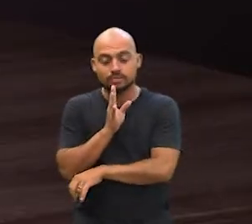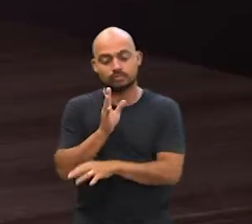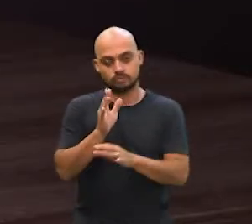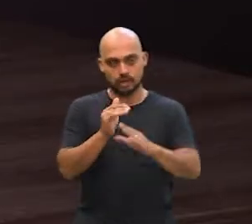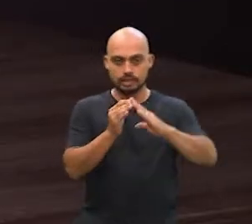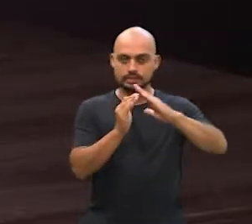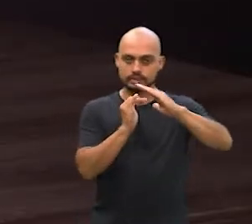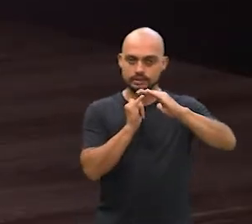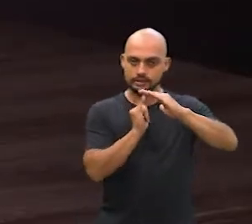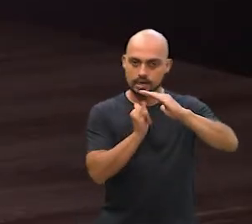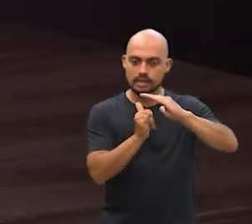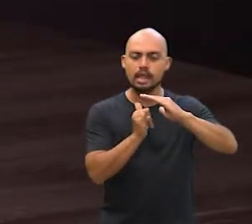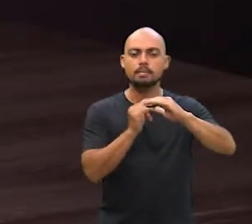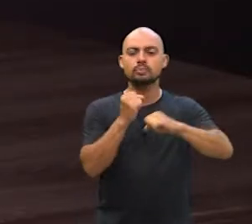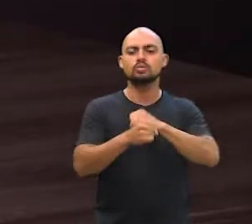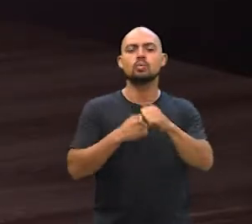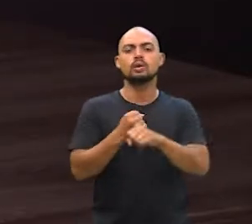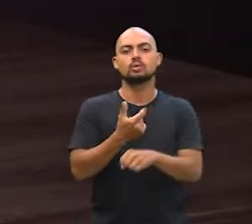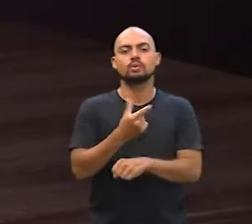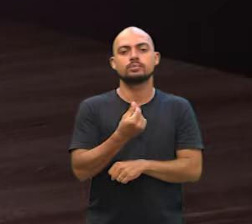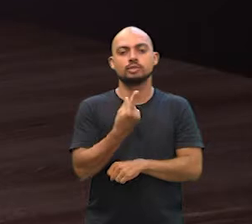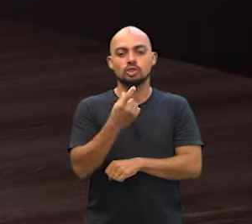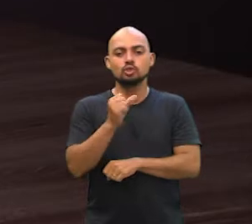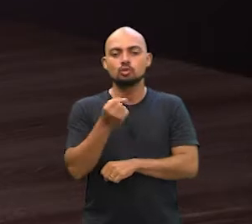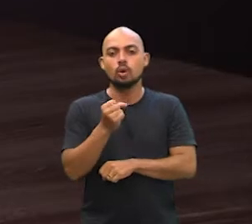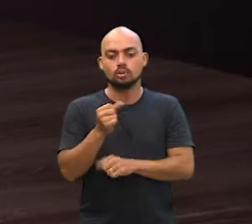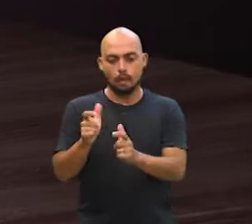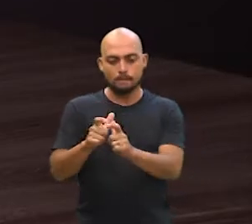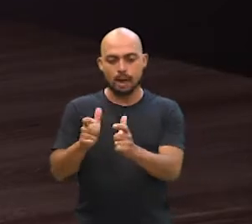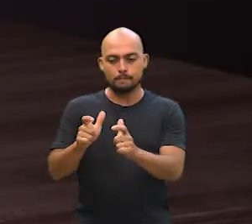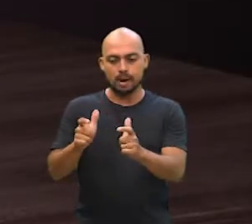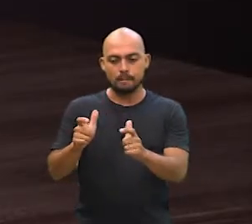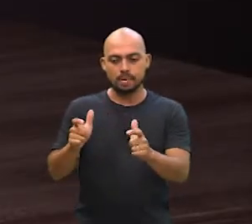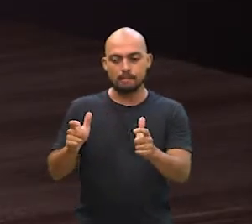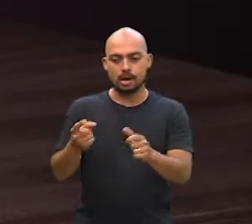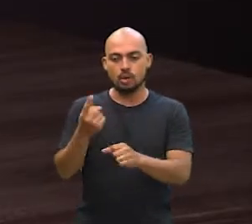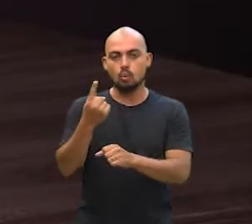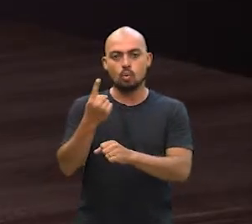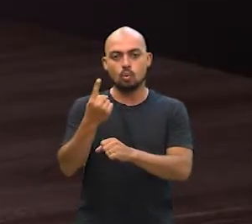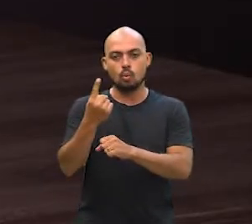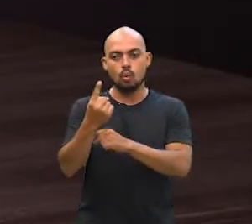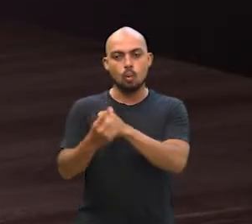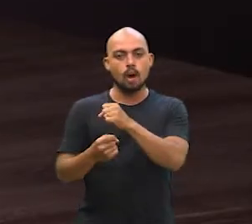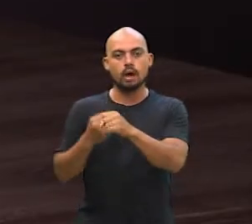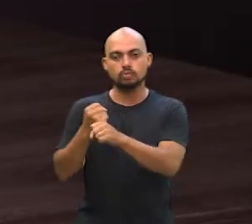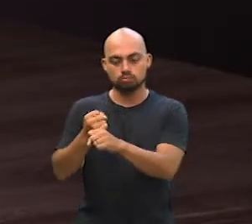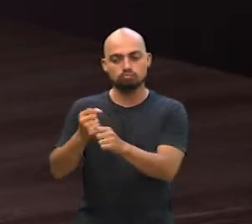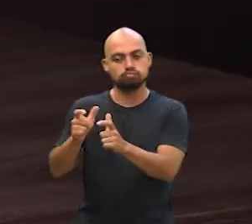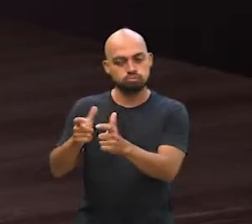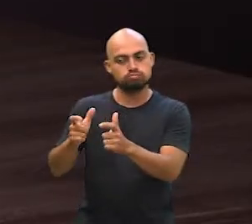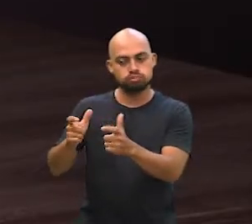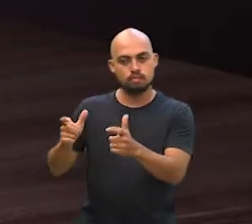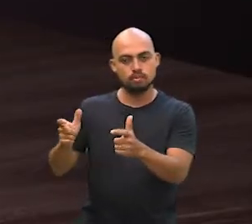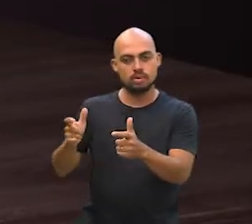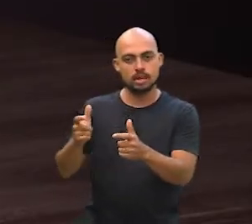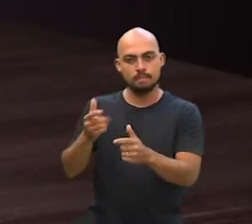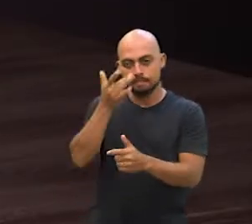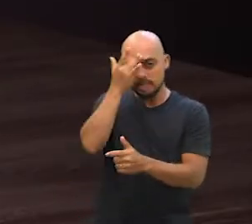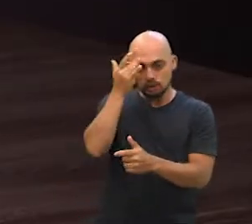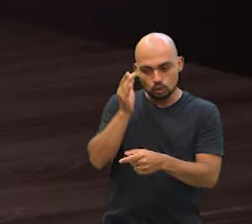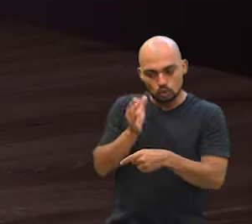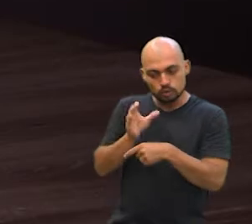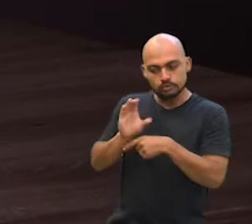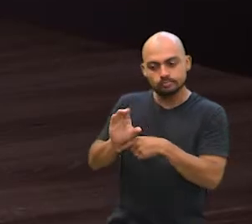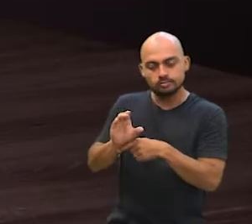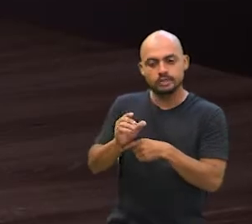startup que atua desde 2018 cresceu em apenas um ano sem a ajuda de investidores ou sócios